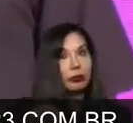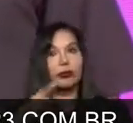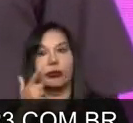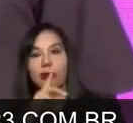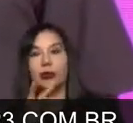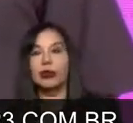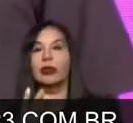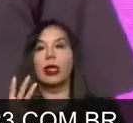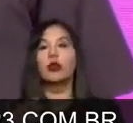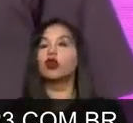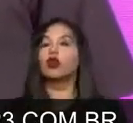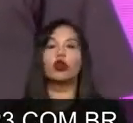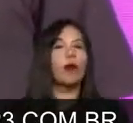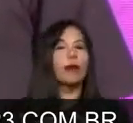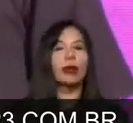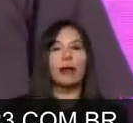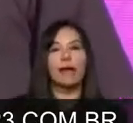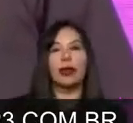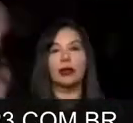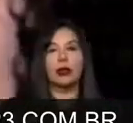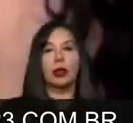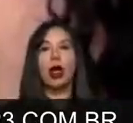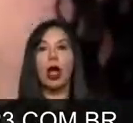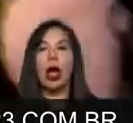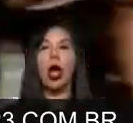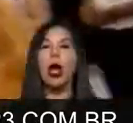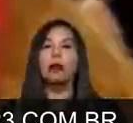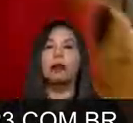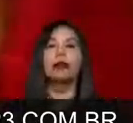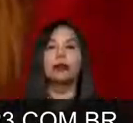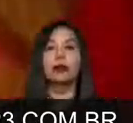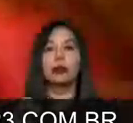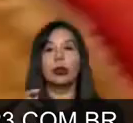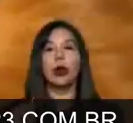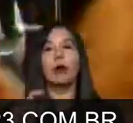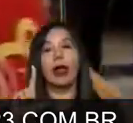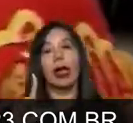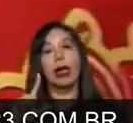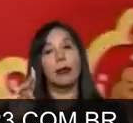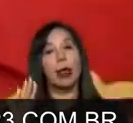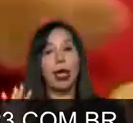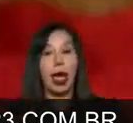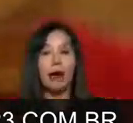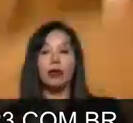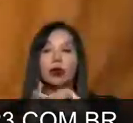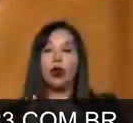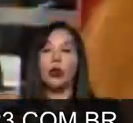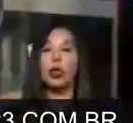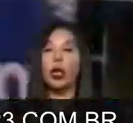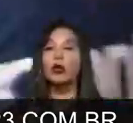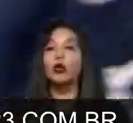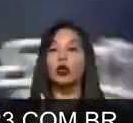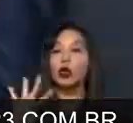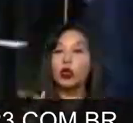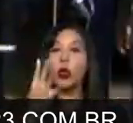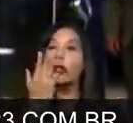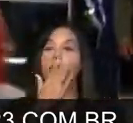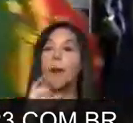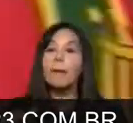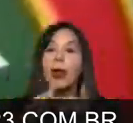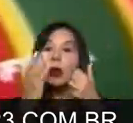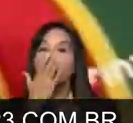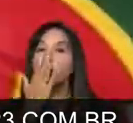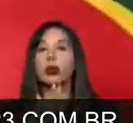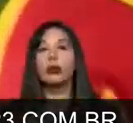de 2024 será a realização da Copa LBF, torneio que reunirá os 4 melhores times